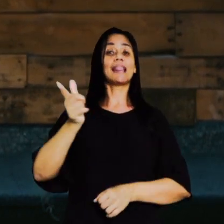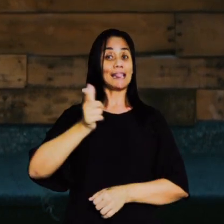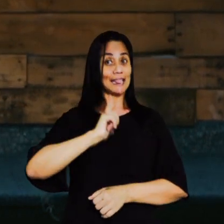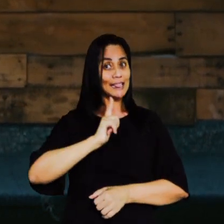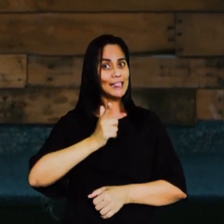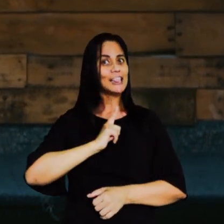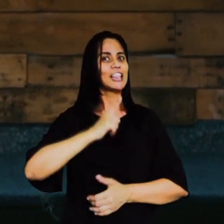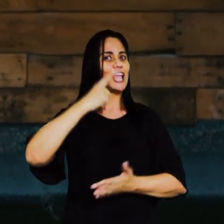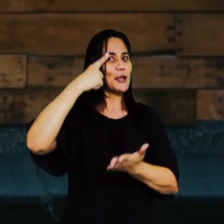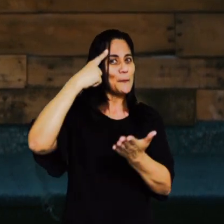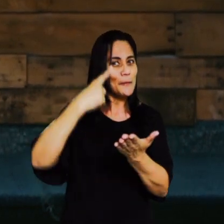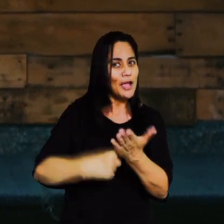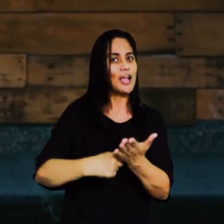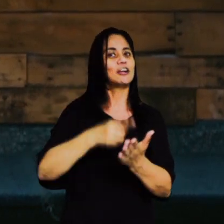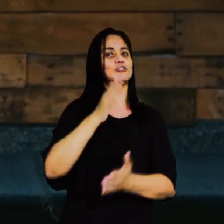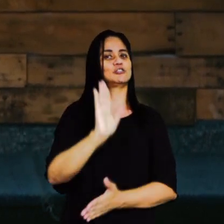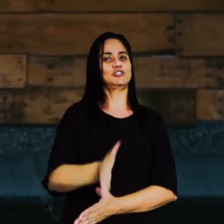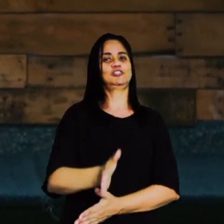dia já